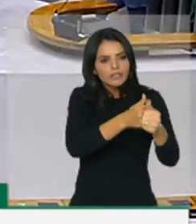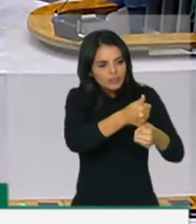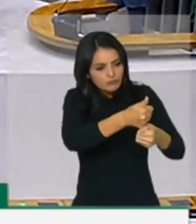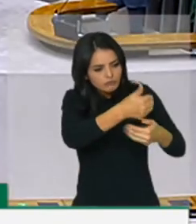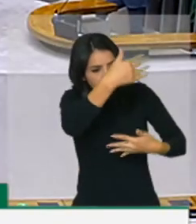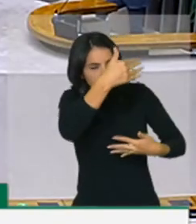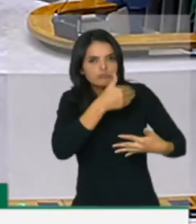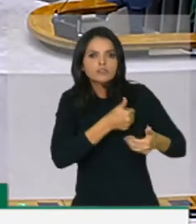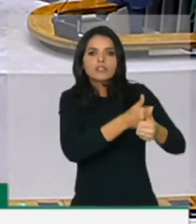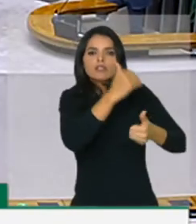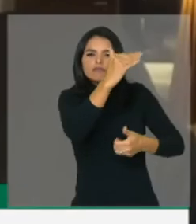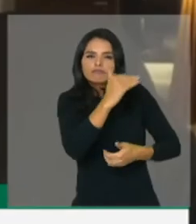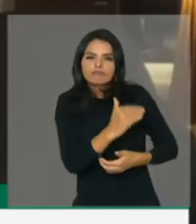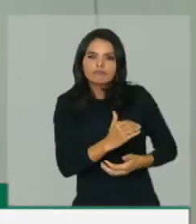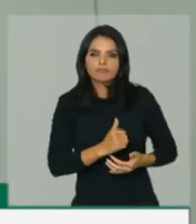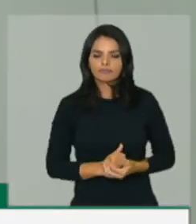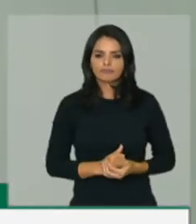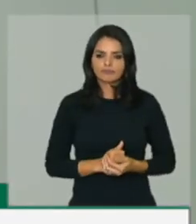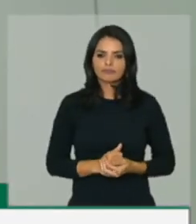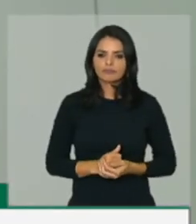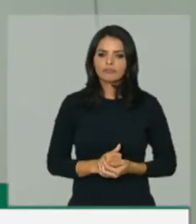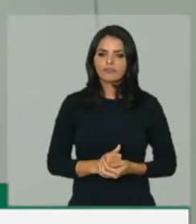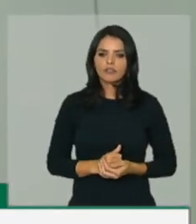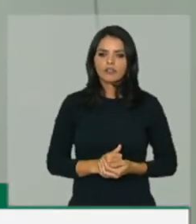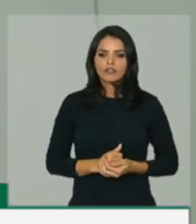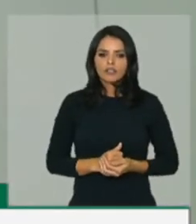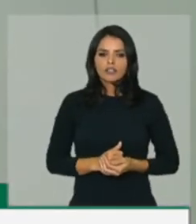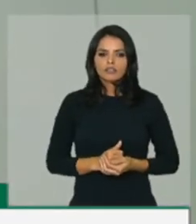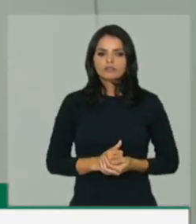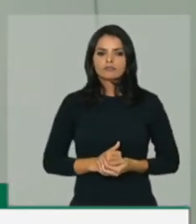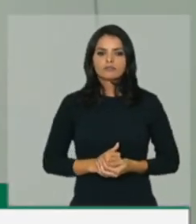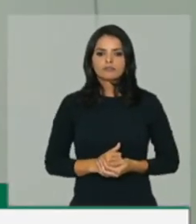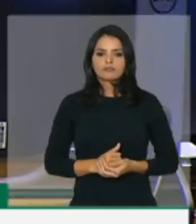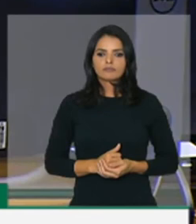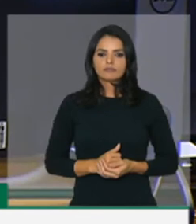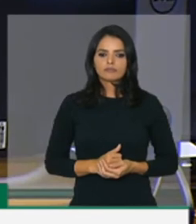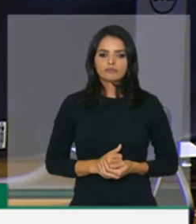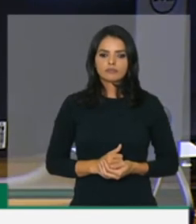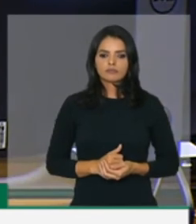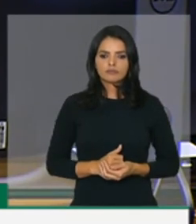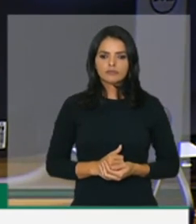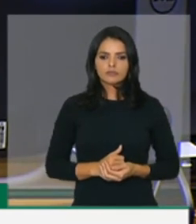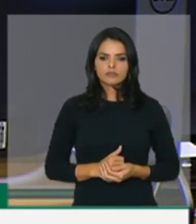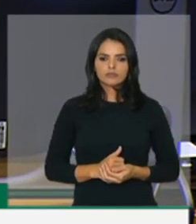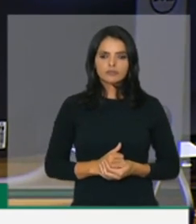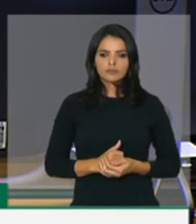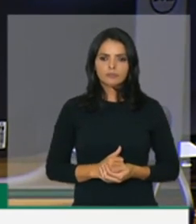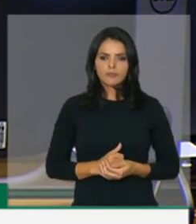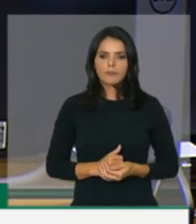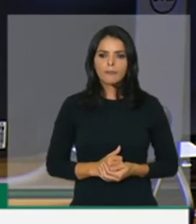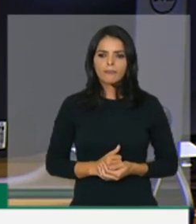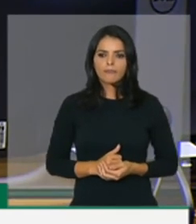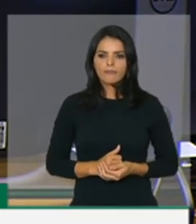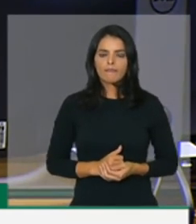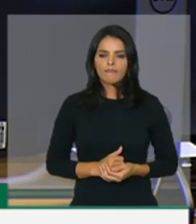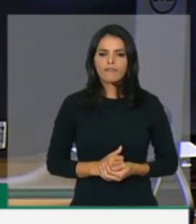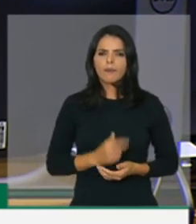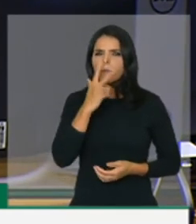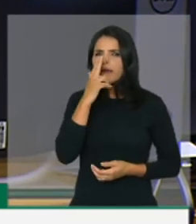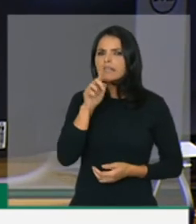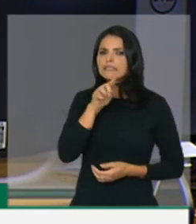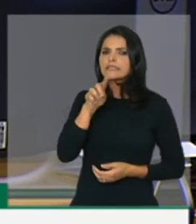PDT. Presidente, cidadania Alex Manente. Alex Manente também pela cidadania. Eu acho que Zé Guimarães está querendo falar